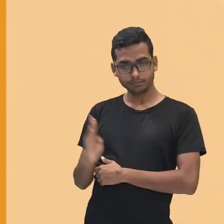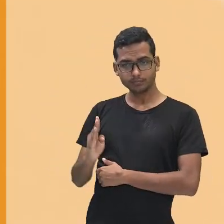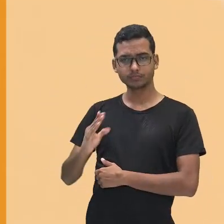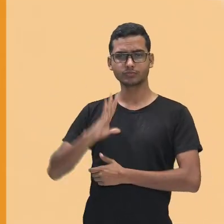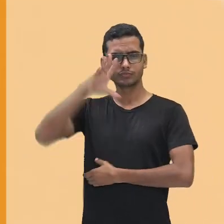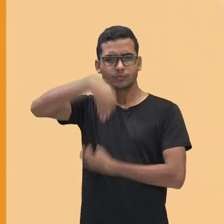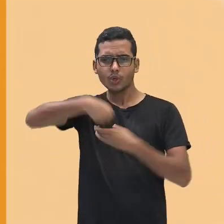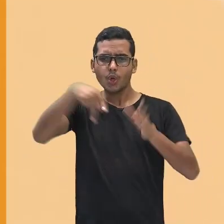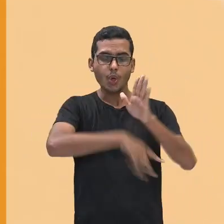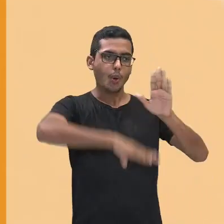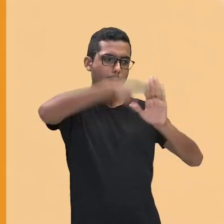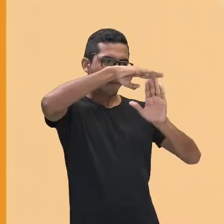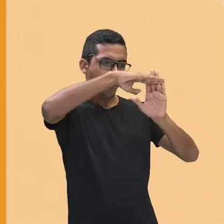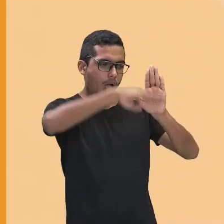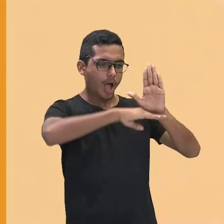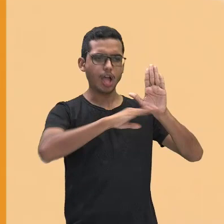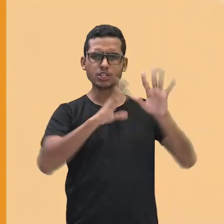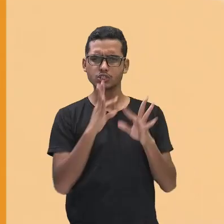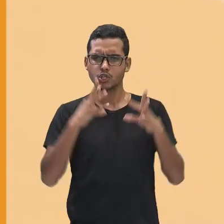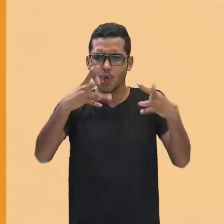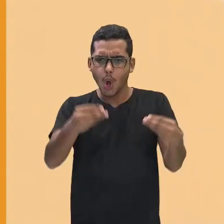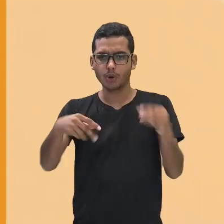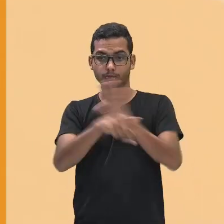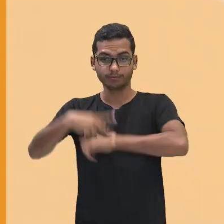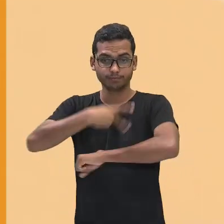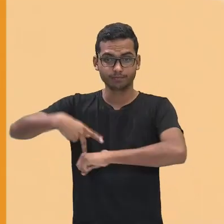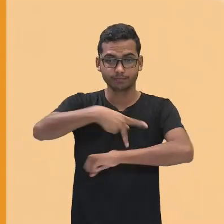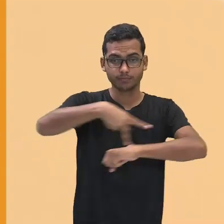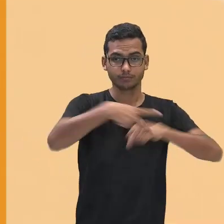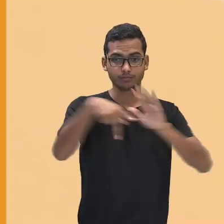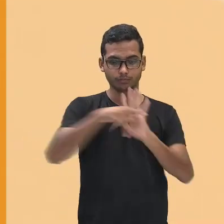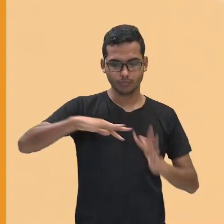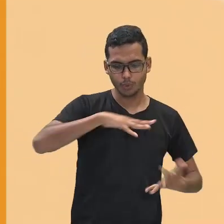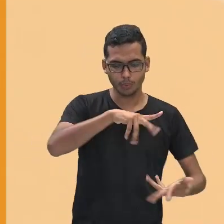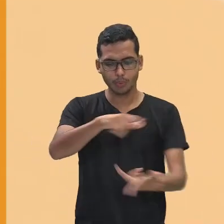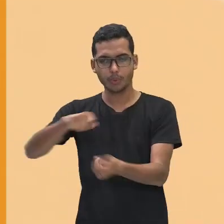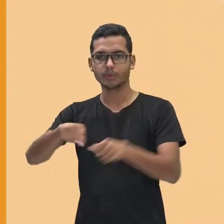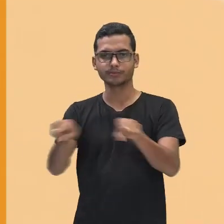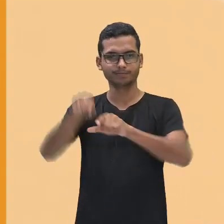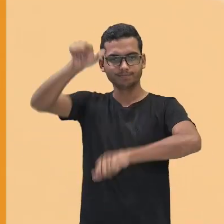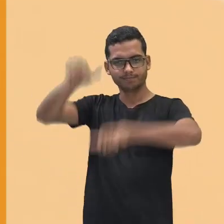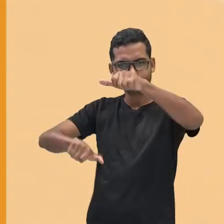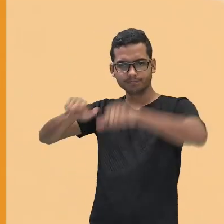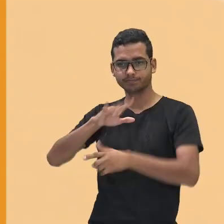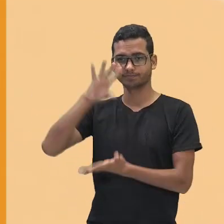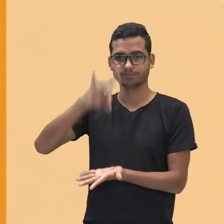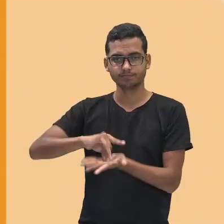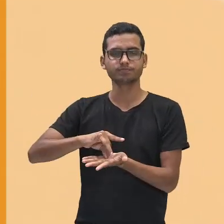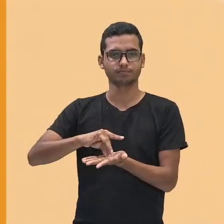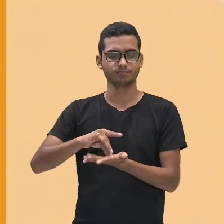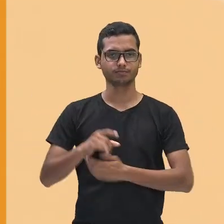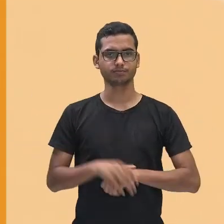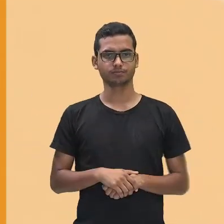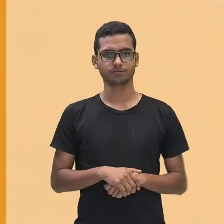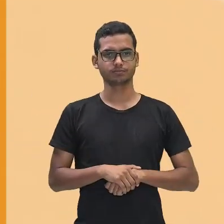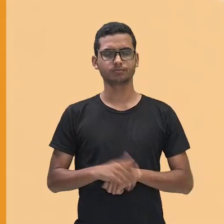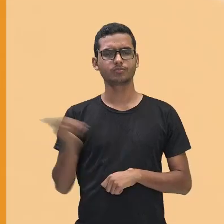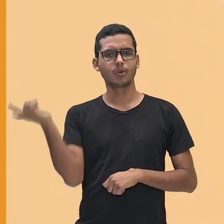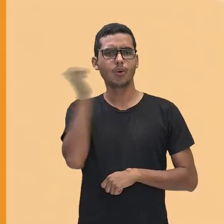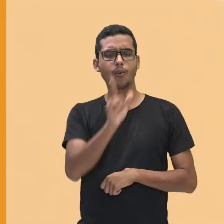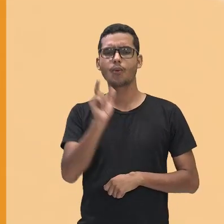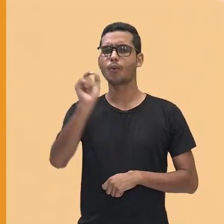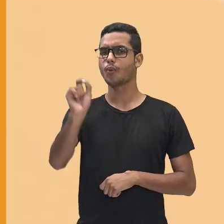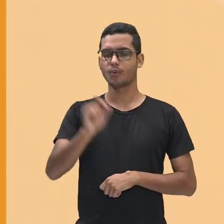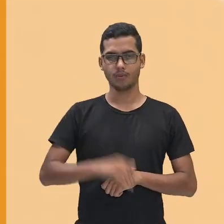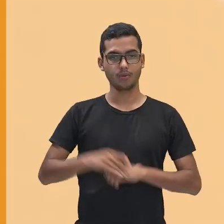ranking de todos os países que compõem aí essa análise feita para chegar